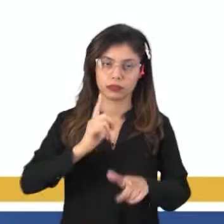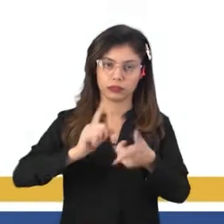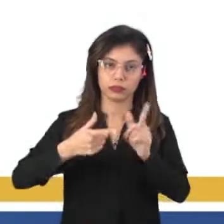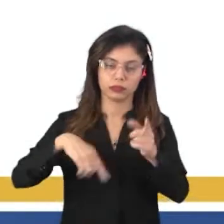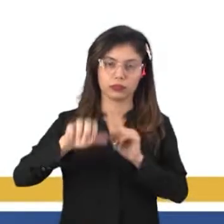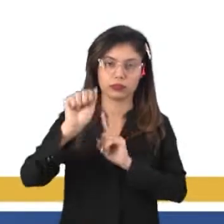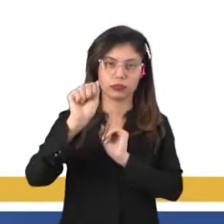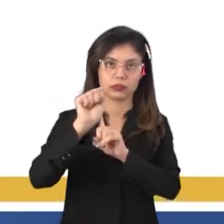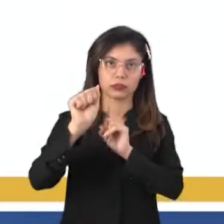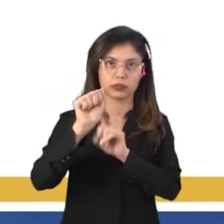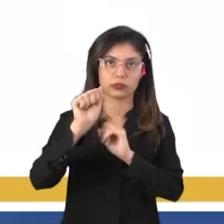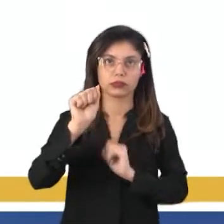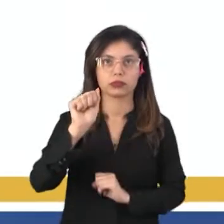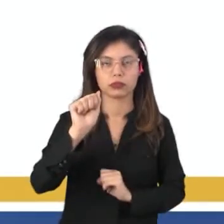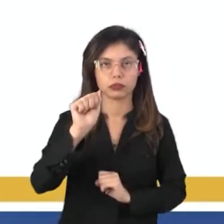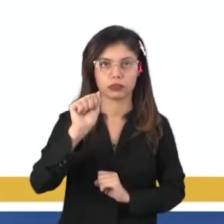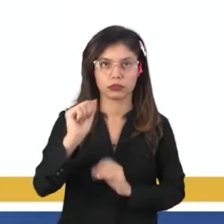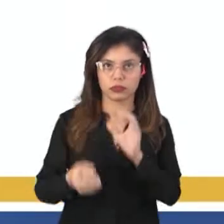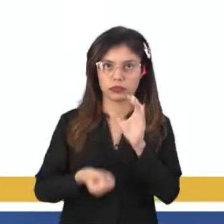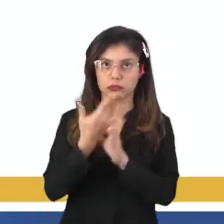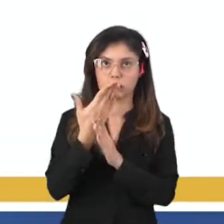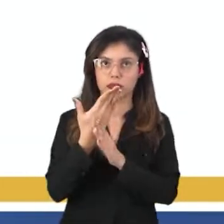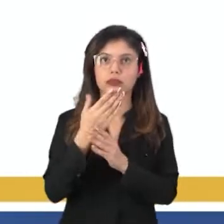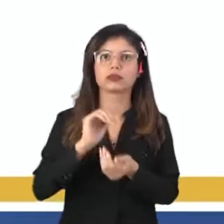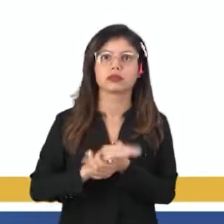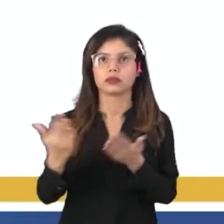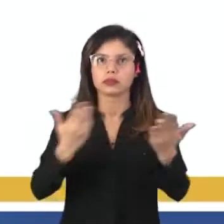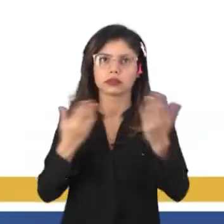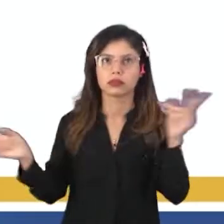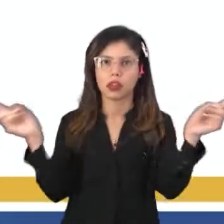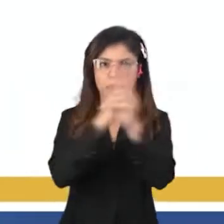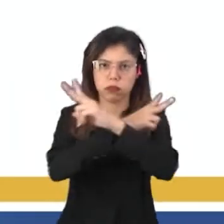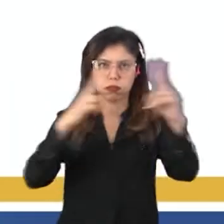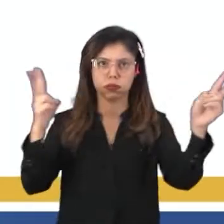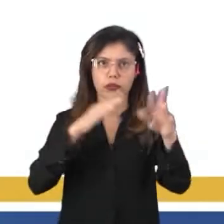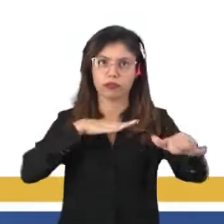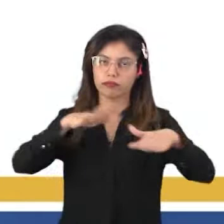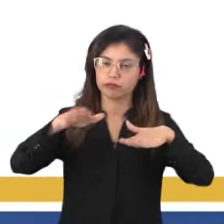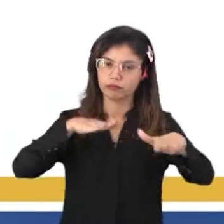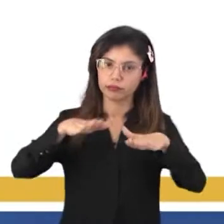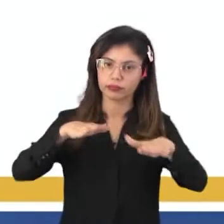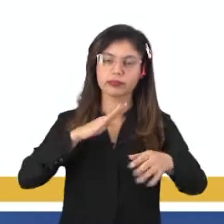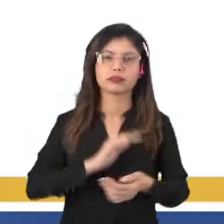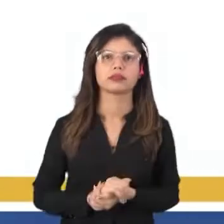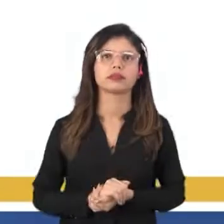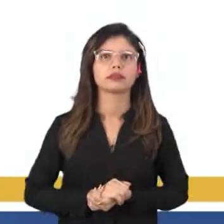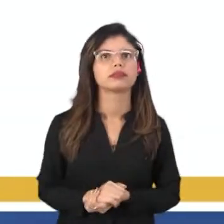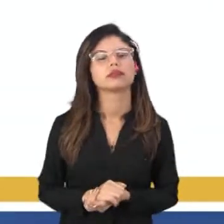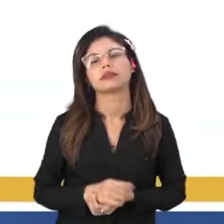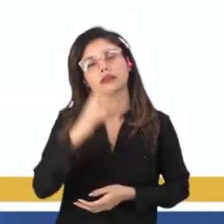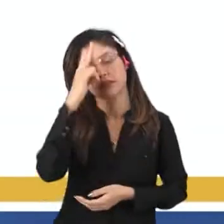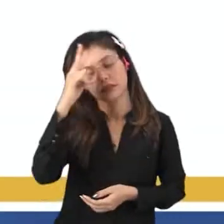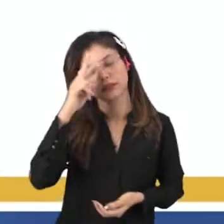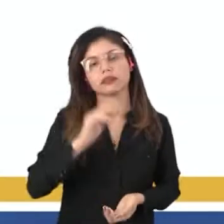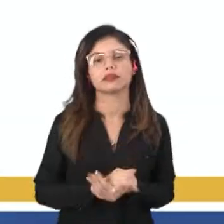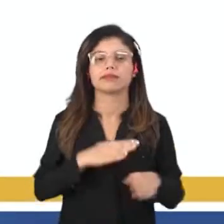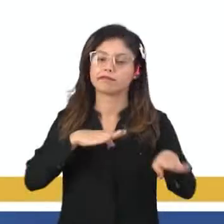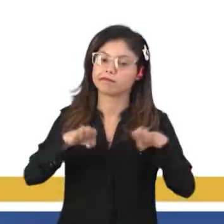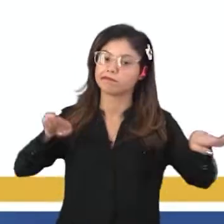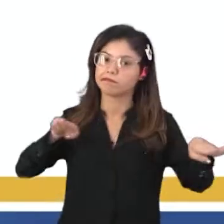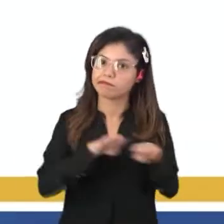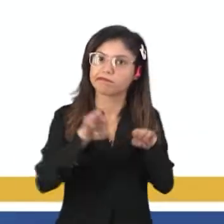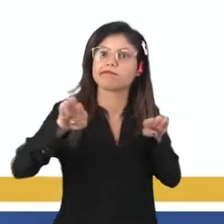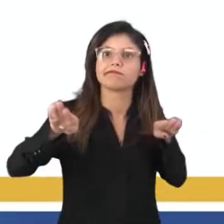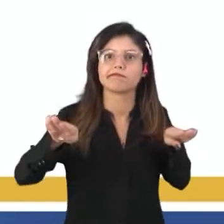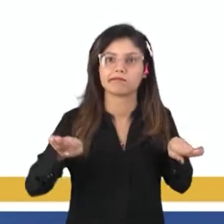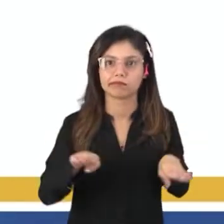Nesse caso aí, nós temos que a origem desse fenômeno está associada a eventos de ordem tectônica, né? Lembra que se as placas tectônicas,